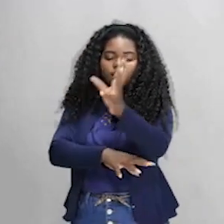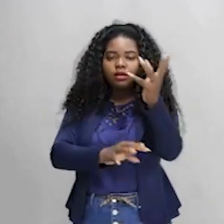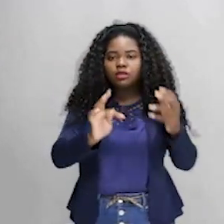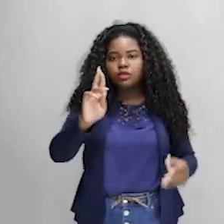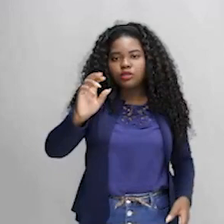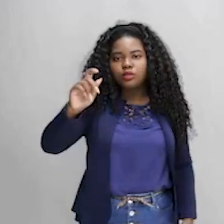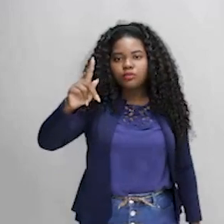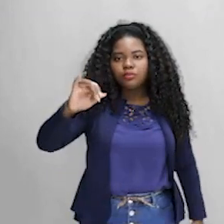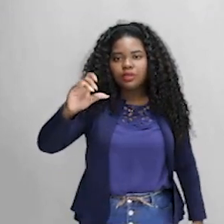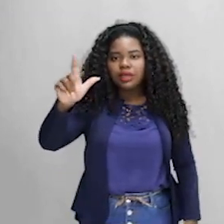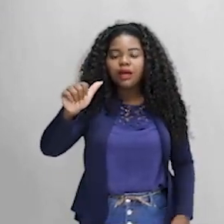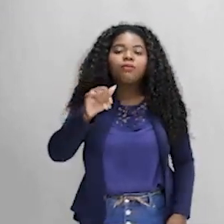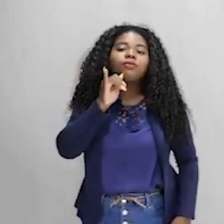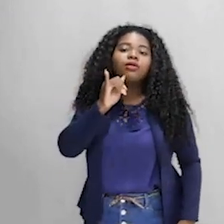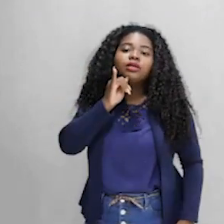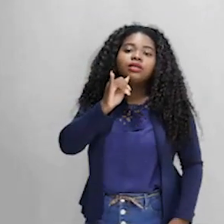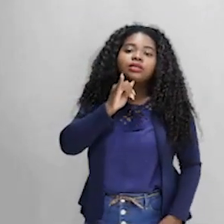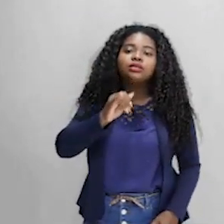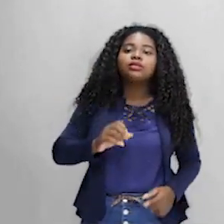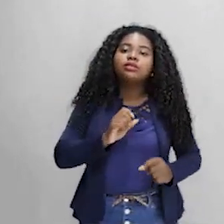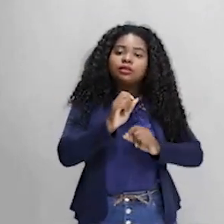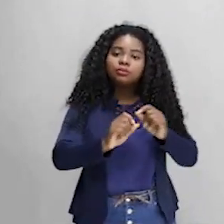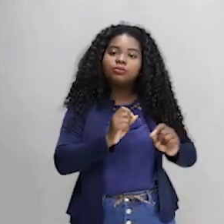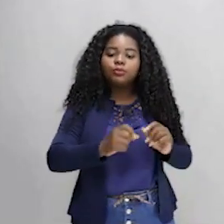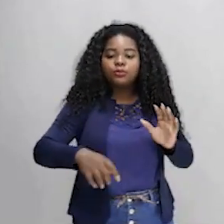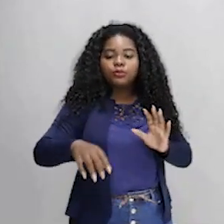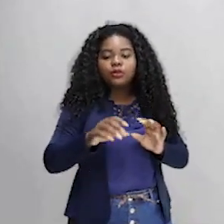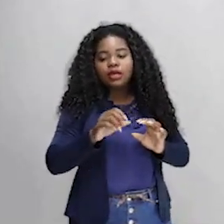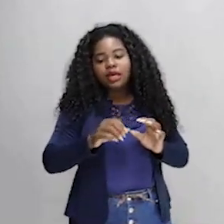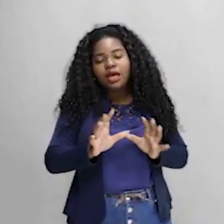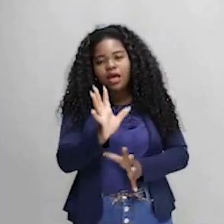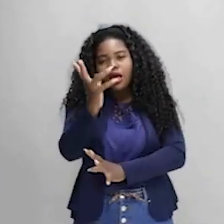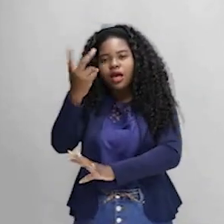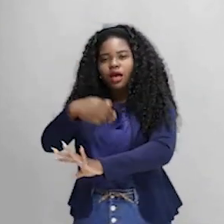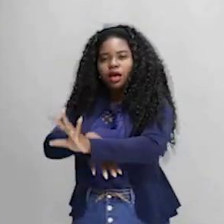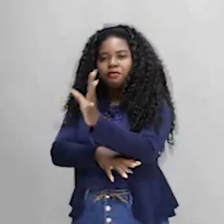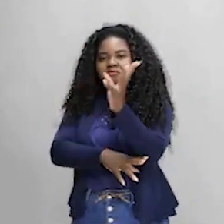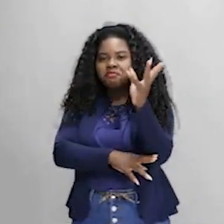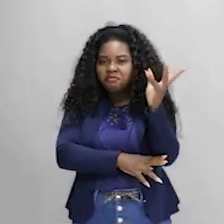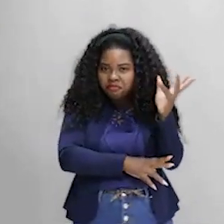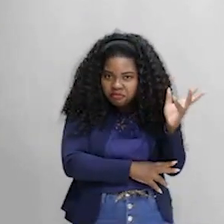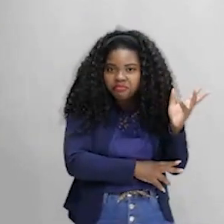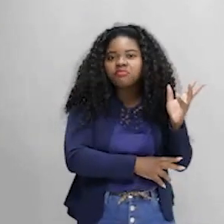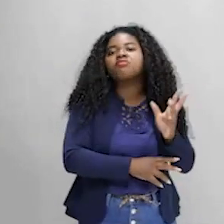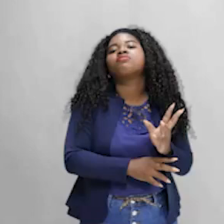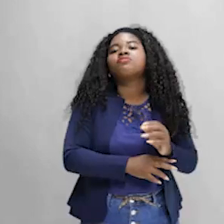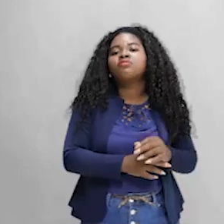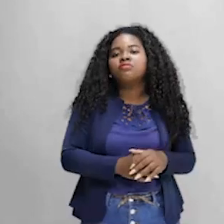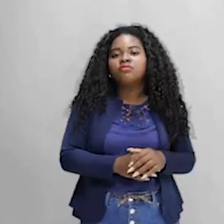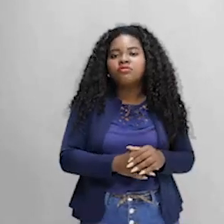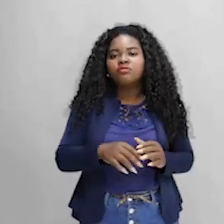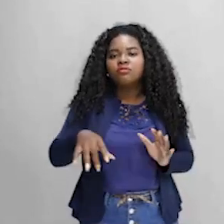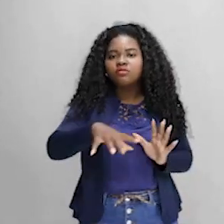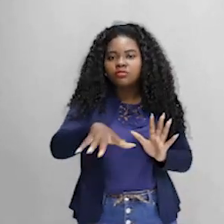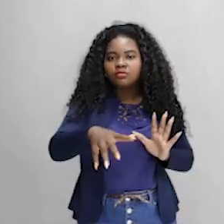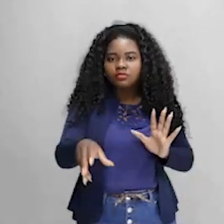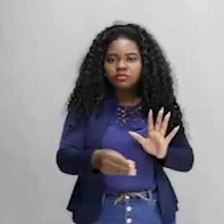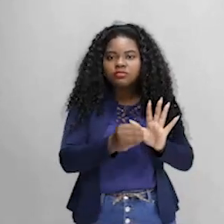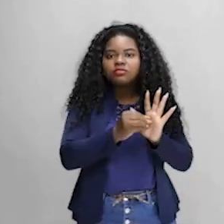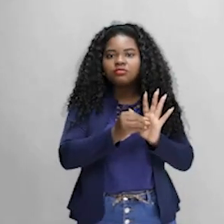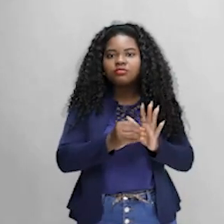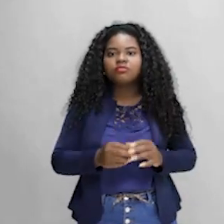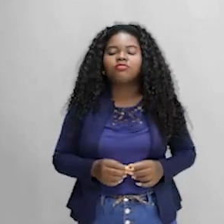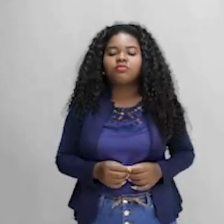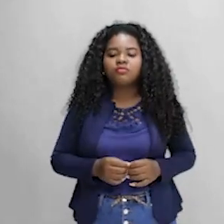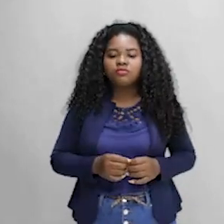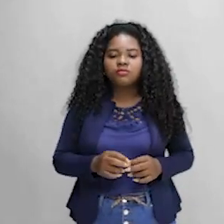a floresta amazônica, né? Nós temos a floresta do Congo, por exemplo, as florestas do Vietnã, todas elas de grande porte. Quando